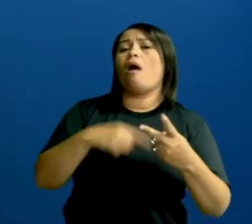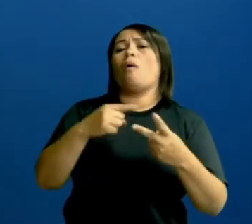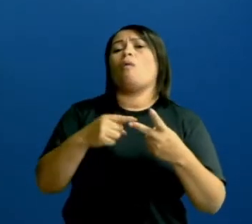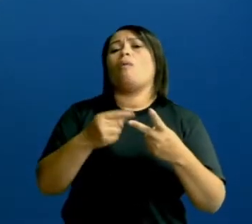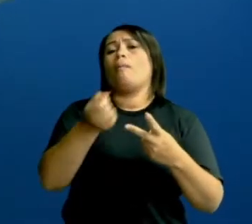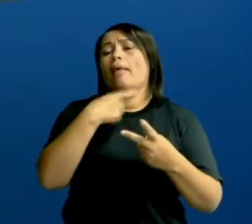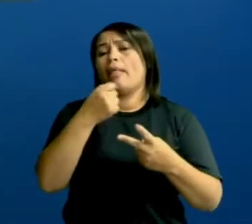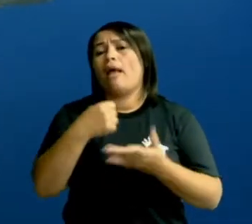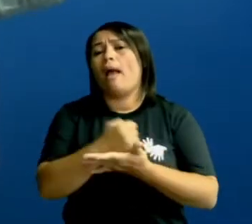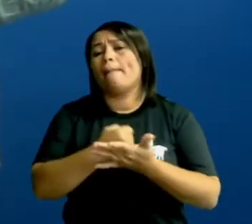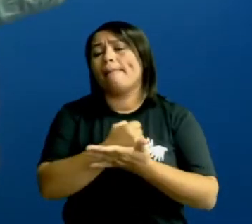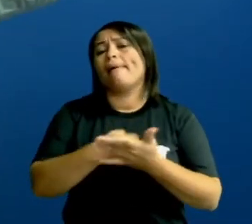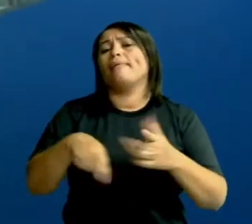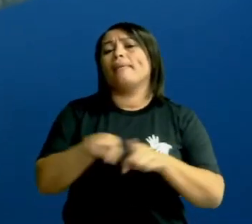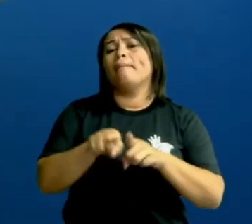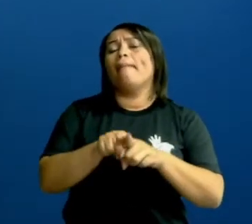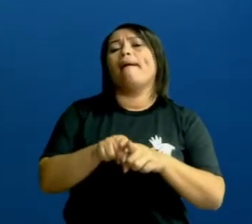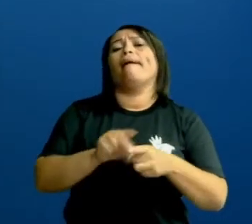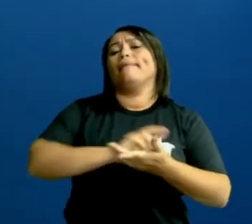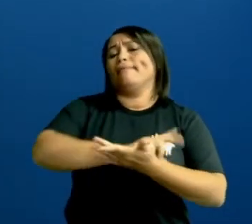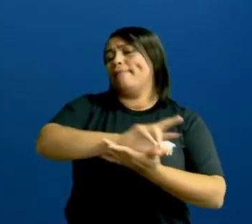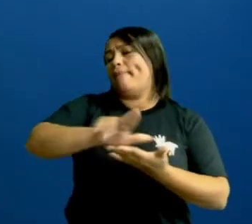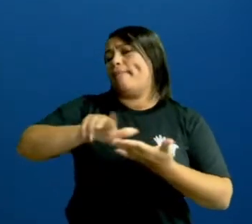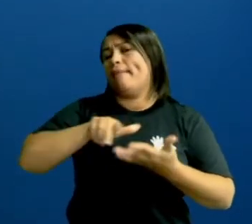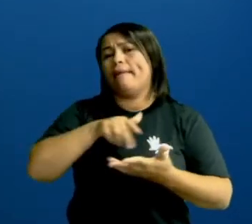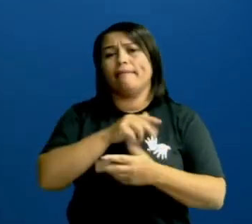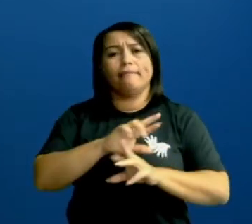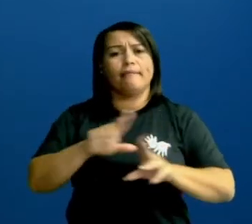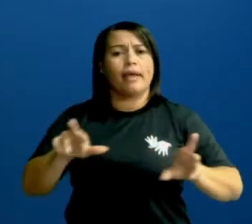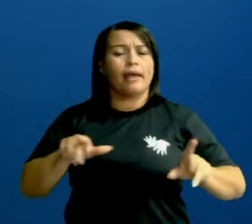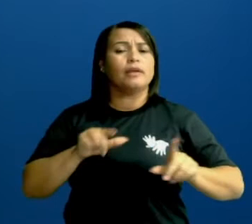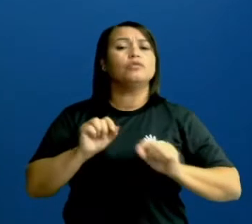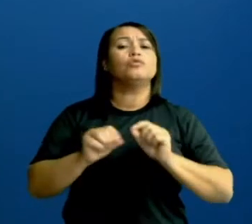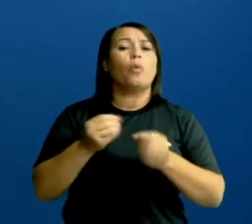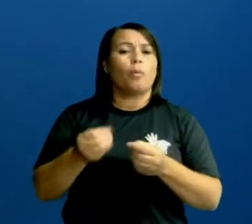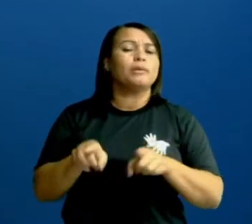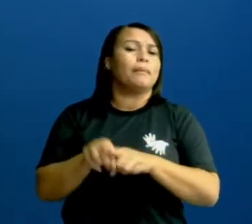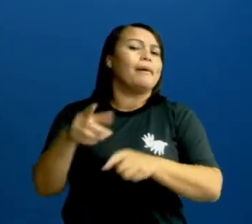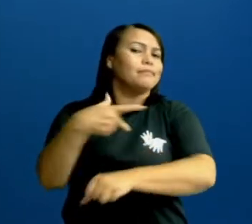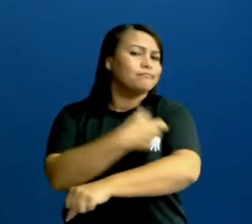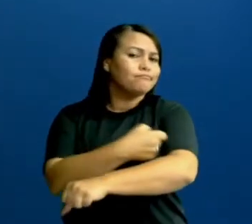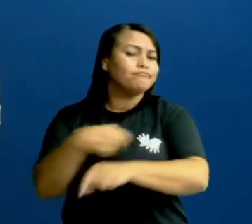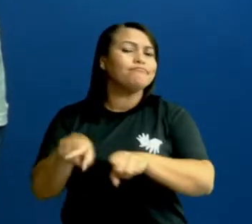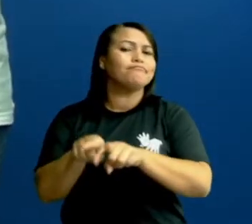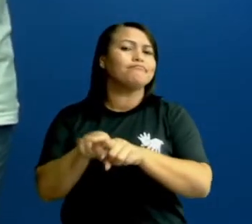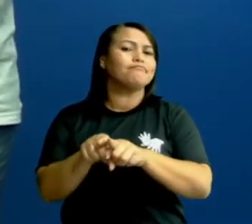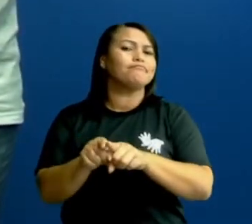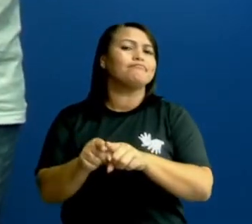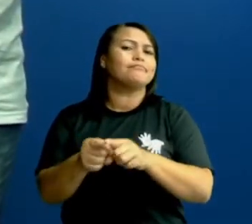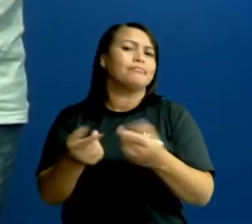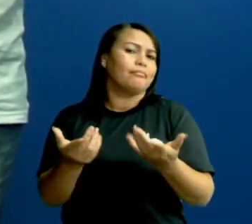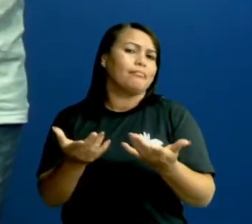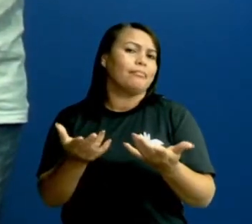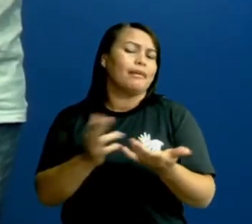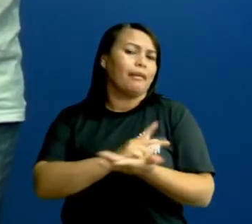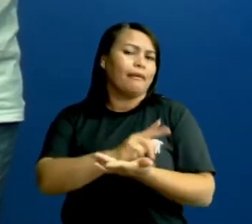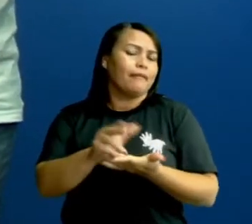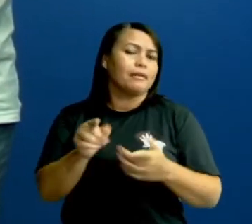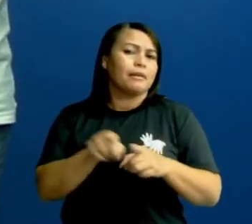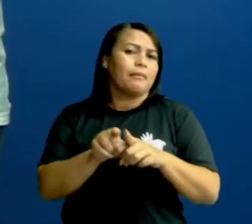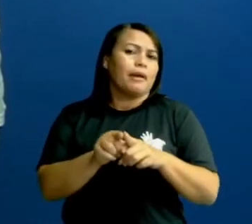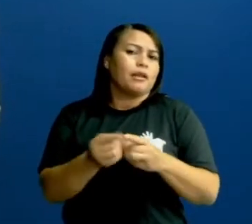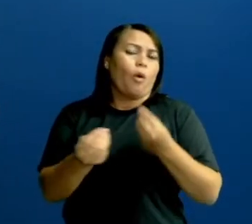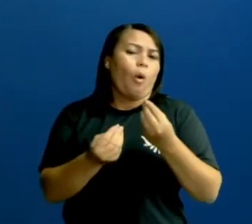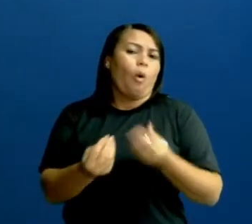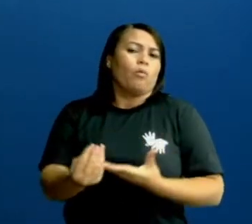de medicamentos, de comprimidos, em diversas vias de aplicação, em diversas vias de